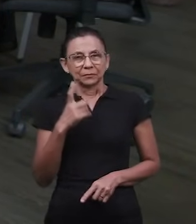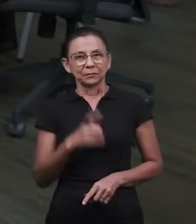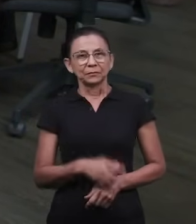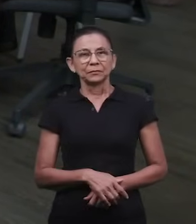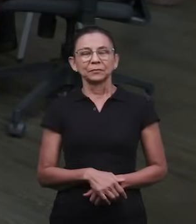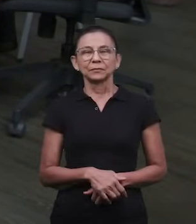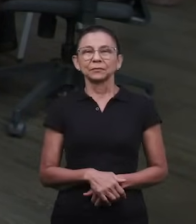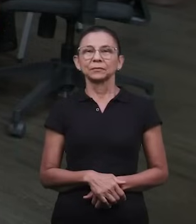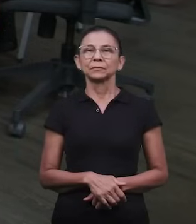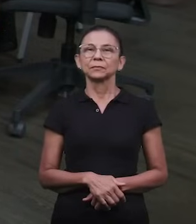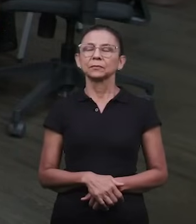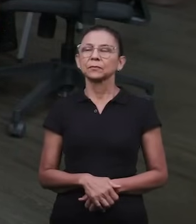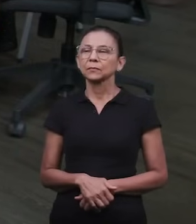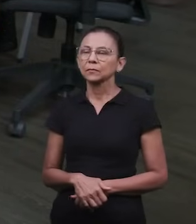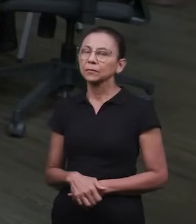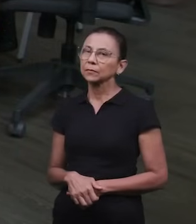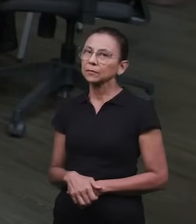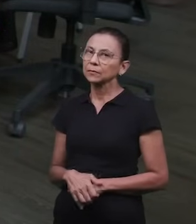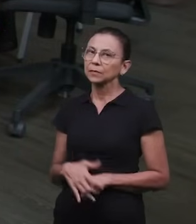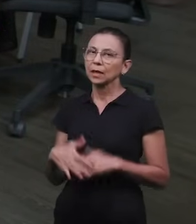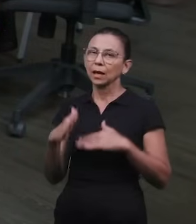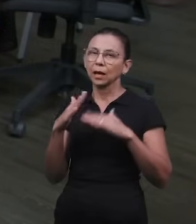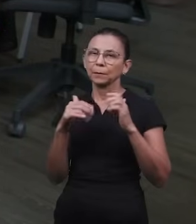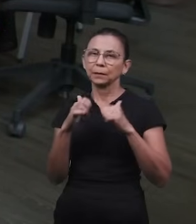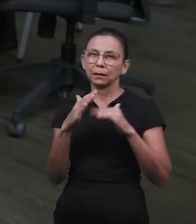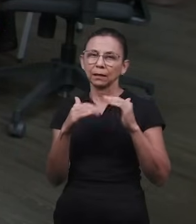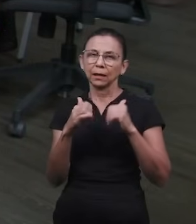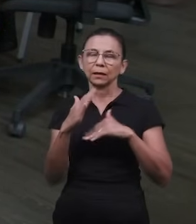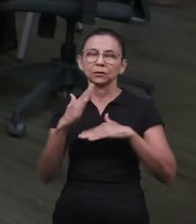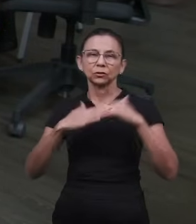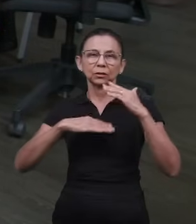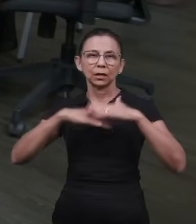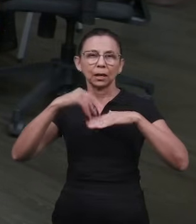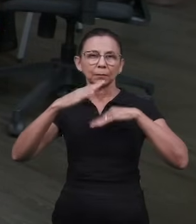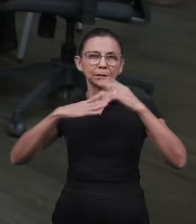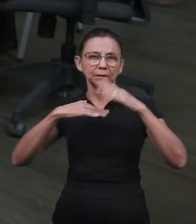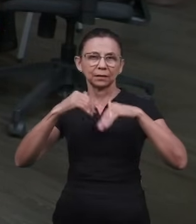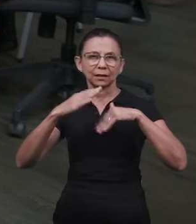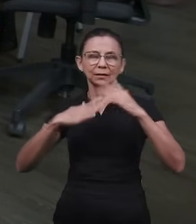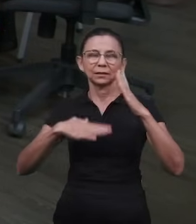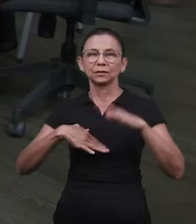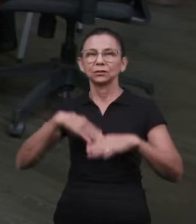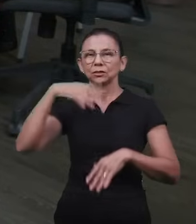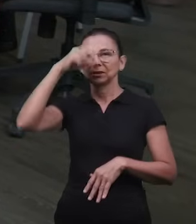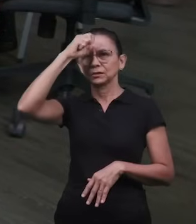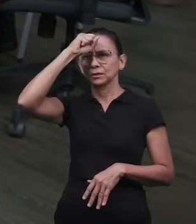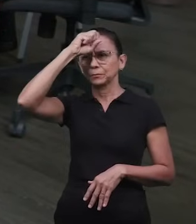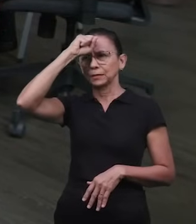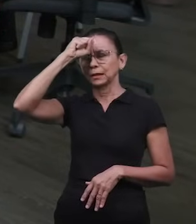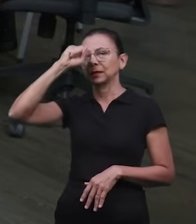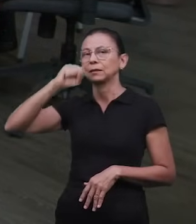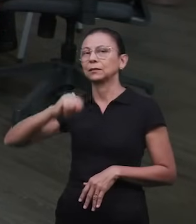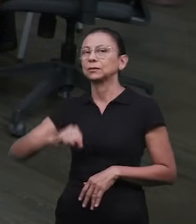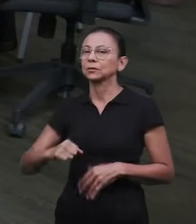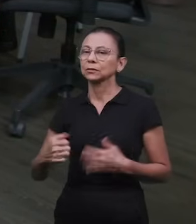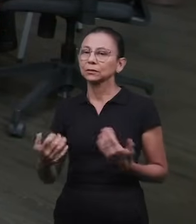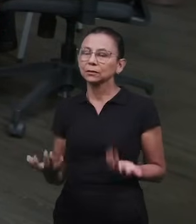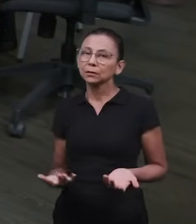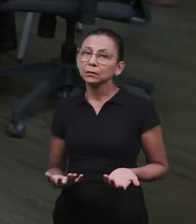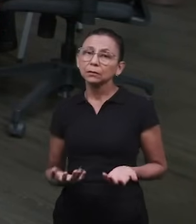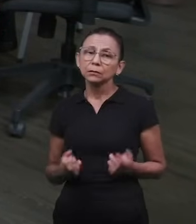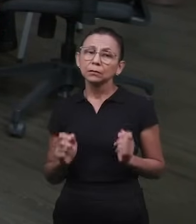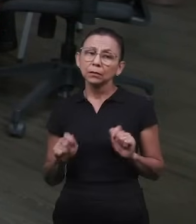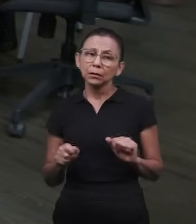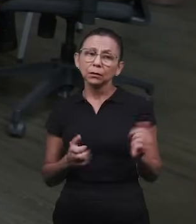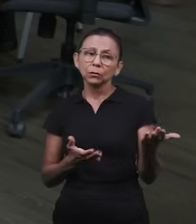né, que todo esse cuidado e essa habilidade a gente tem, a gente aprende e às vezes até conversa com